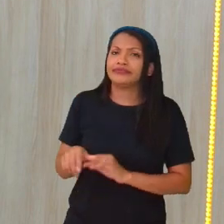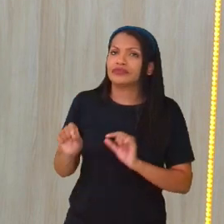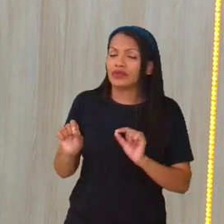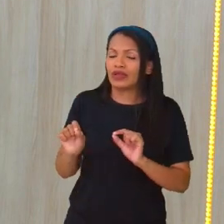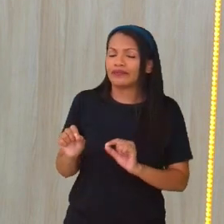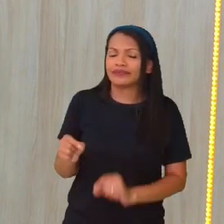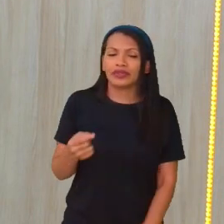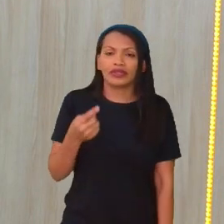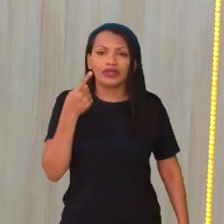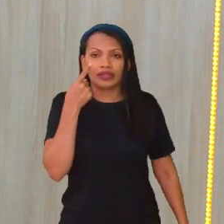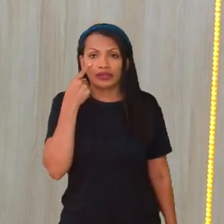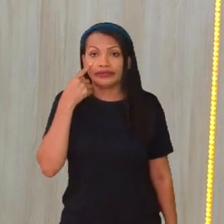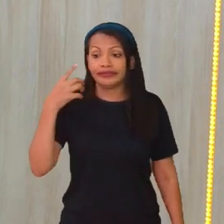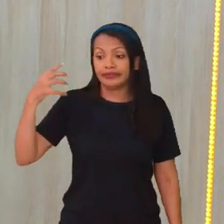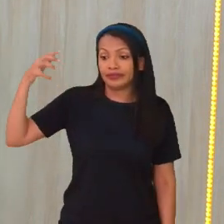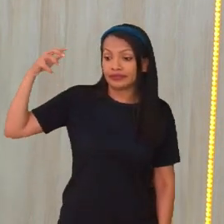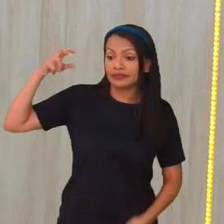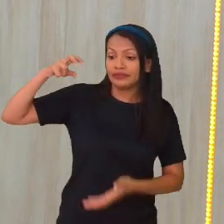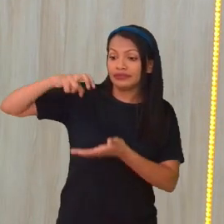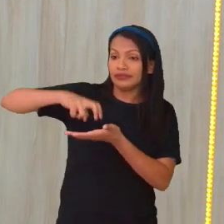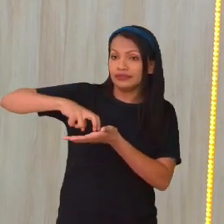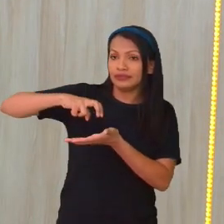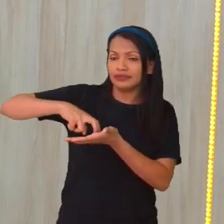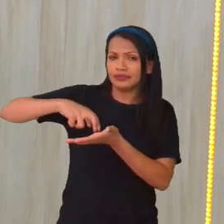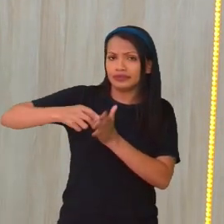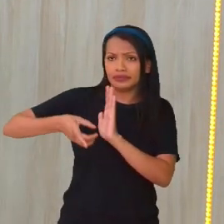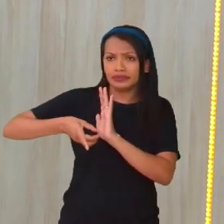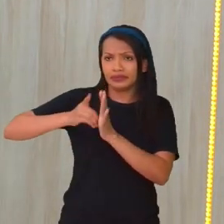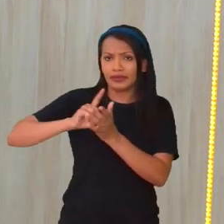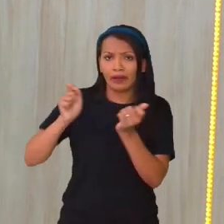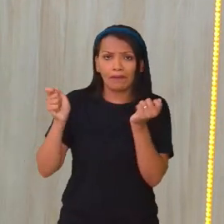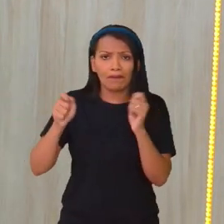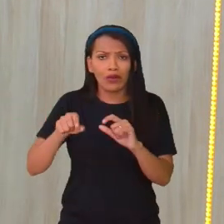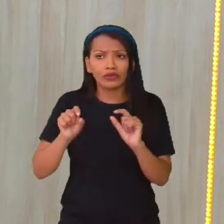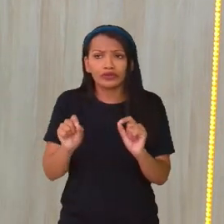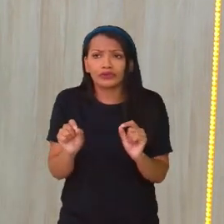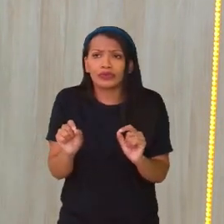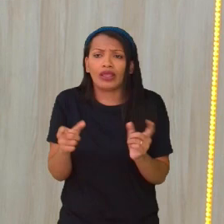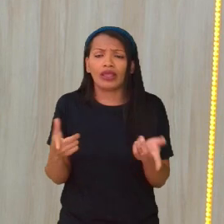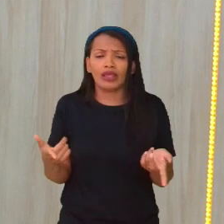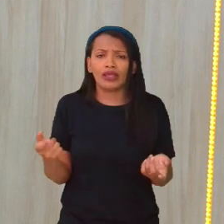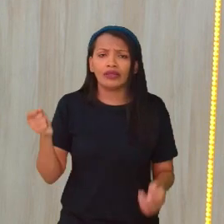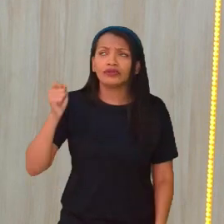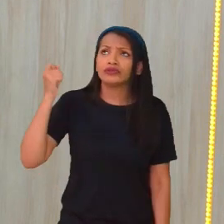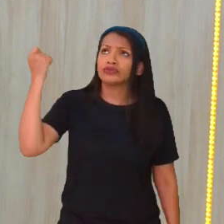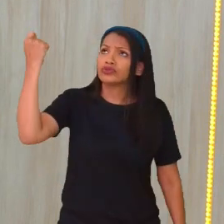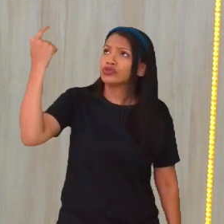que vai estar o dia? Ora, ele pode estar com sol, com chuva,